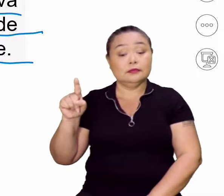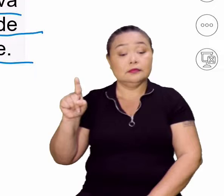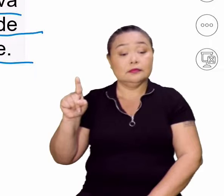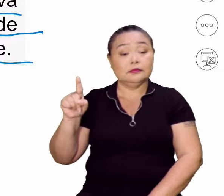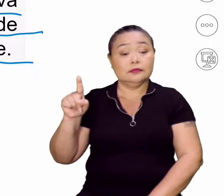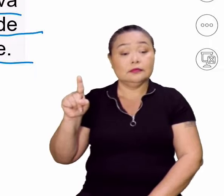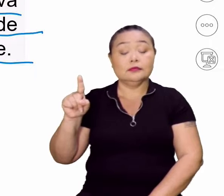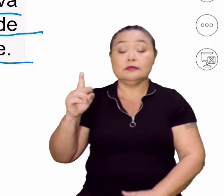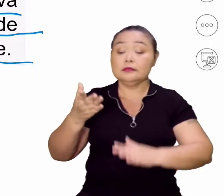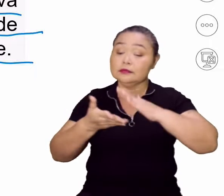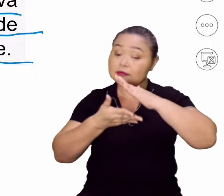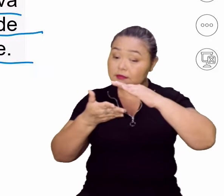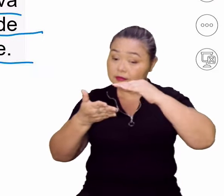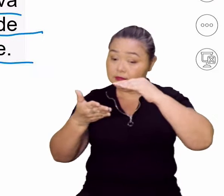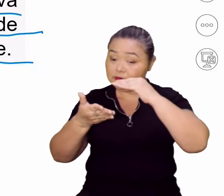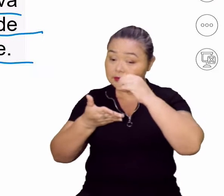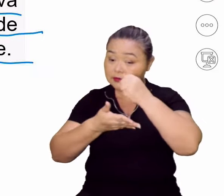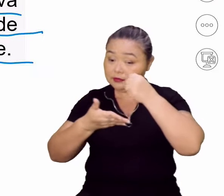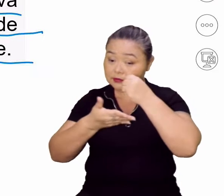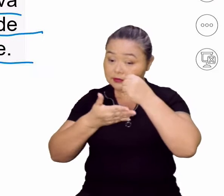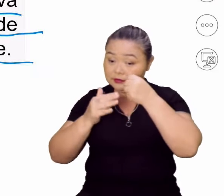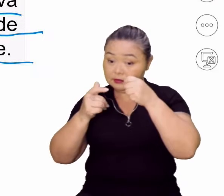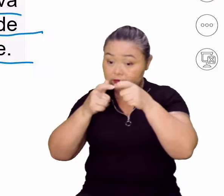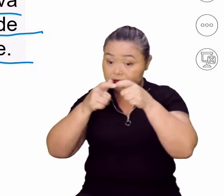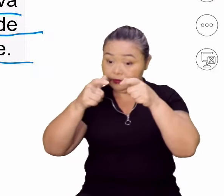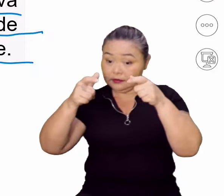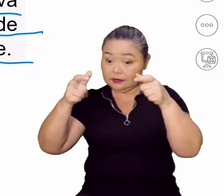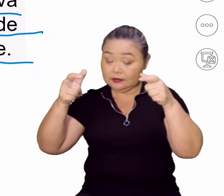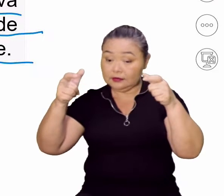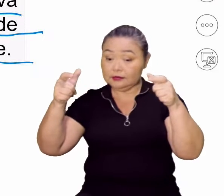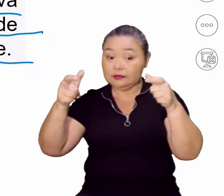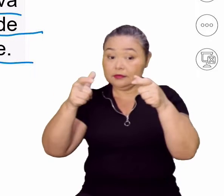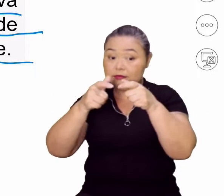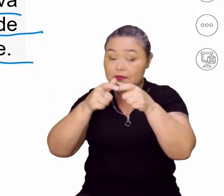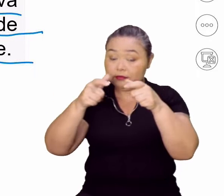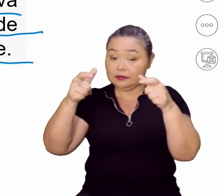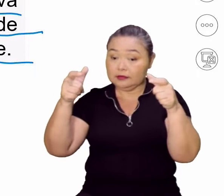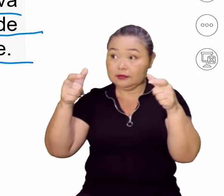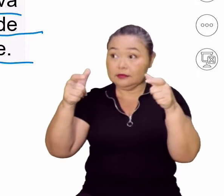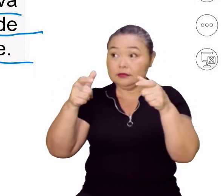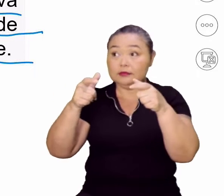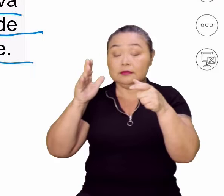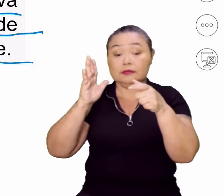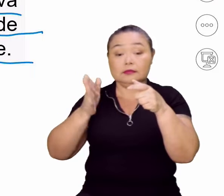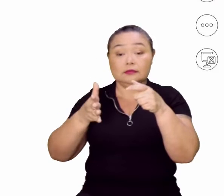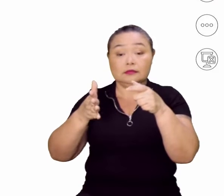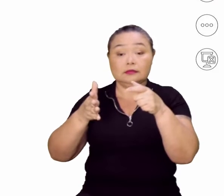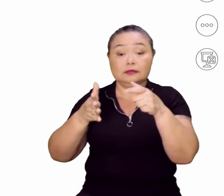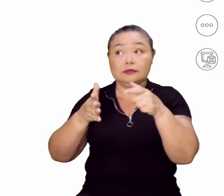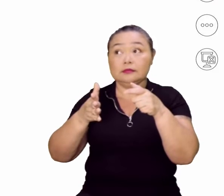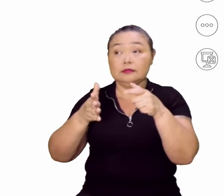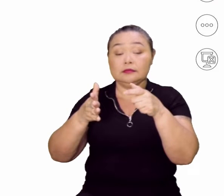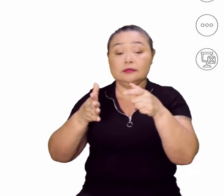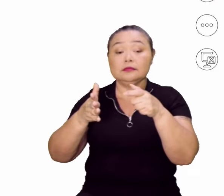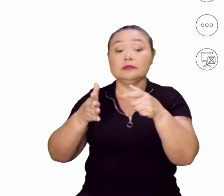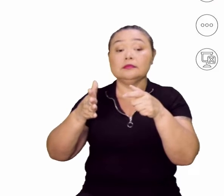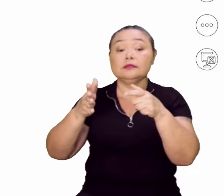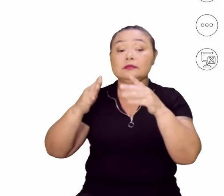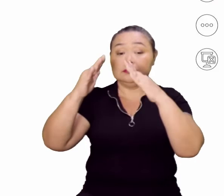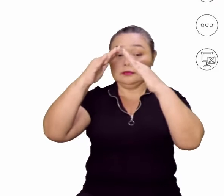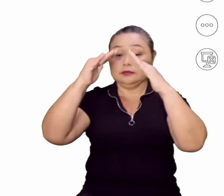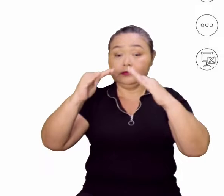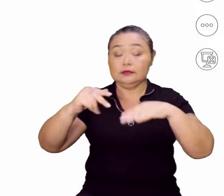a base vai diminuindo e o meio vai aumentando. Tá? Já na pirâmide de